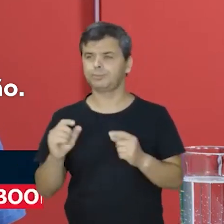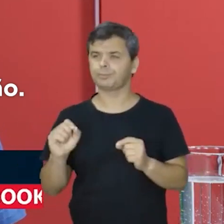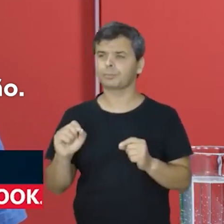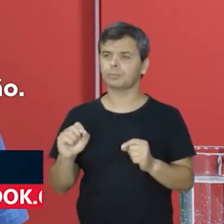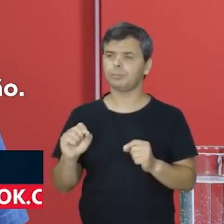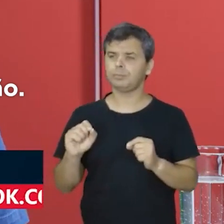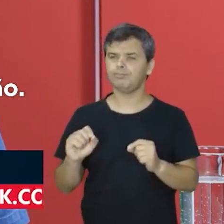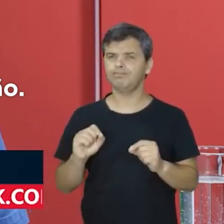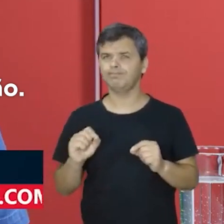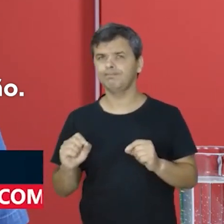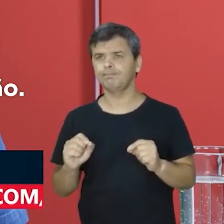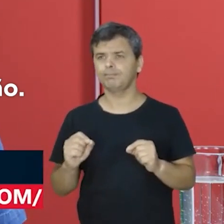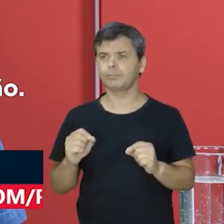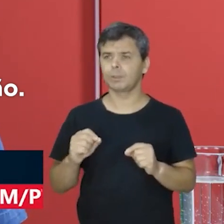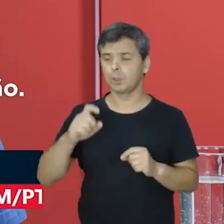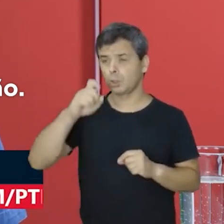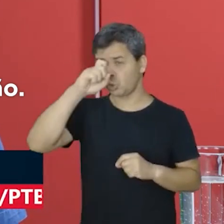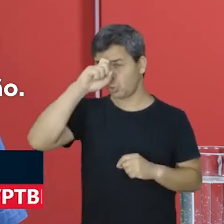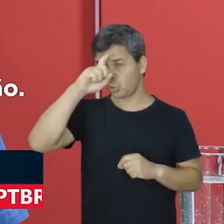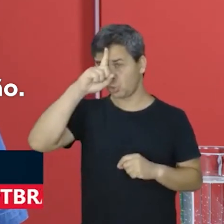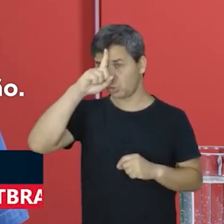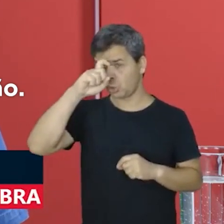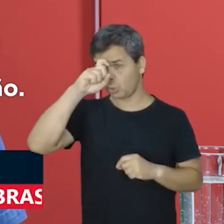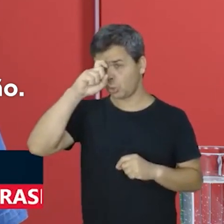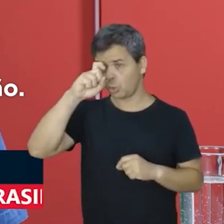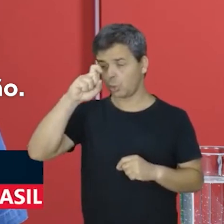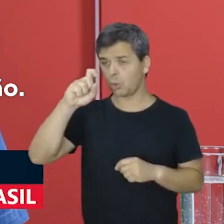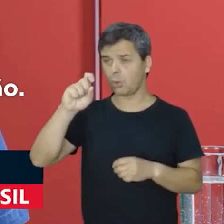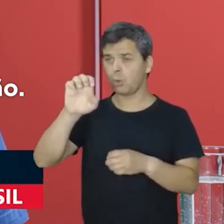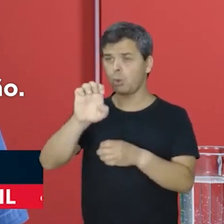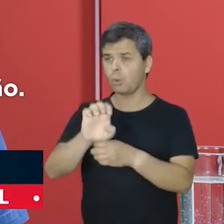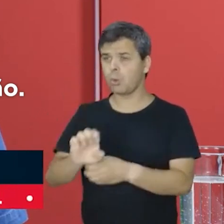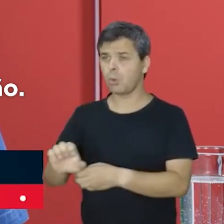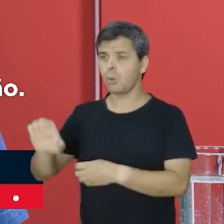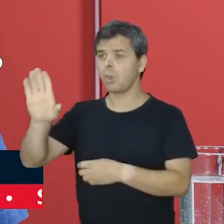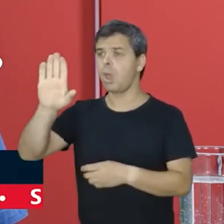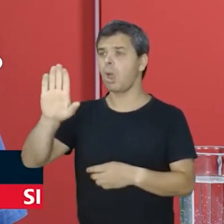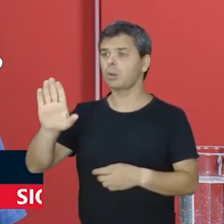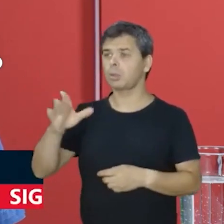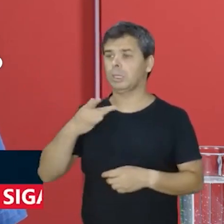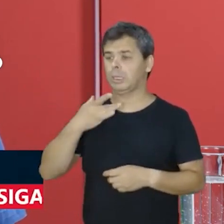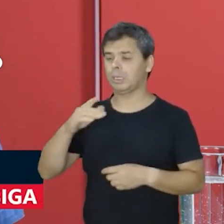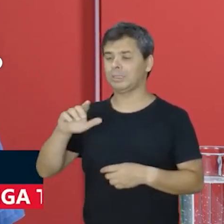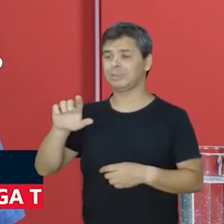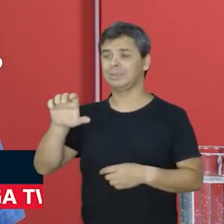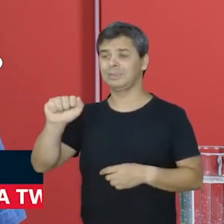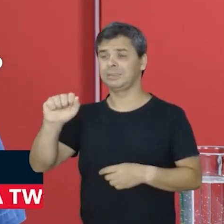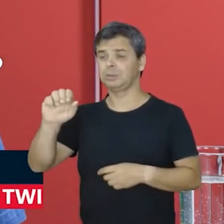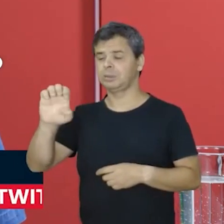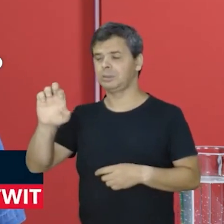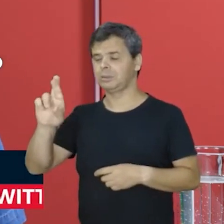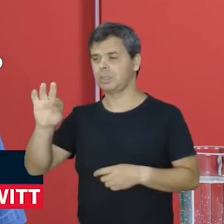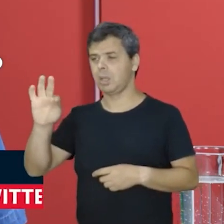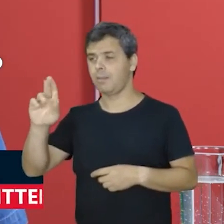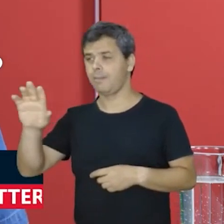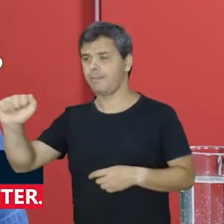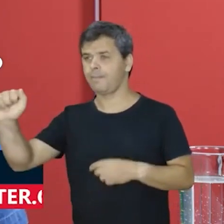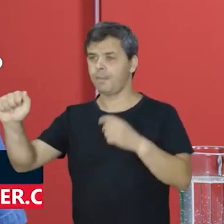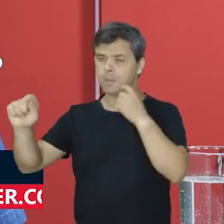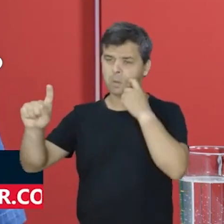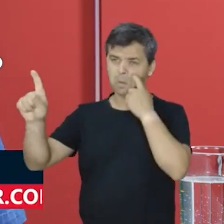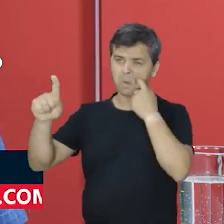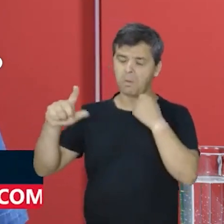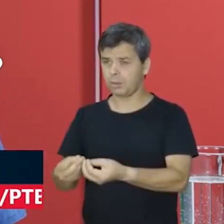é aquela do hospital regional lá do sertão. É um hospital que vai dar